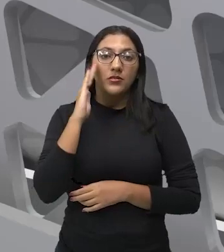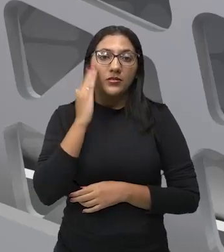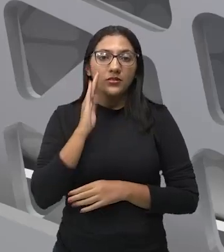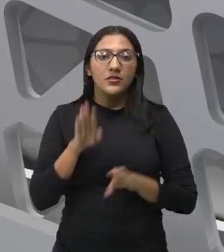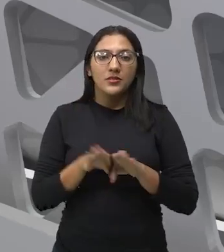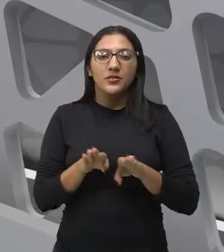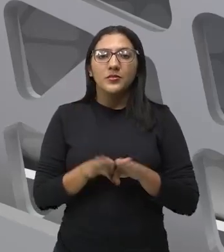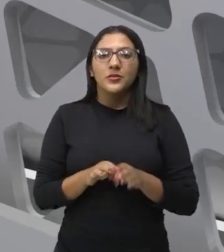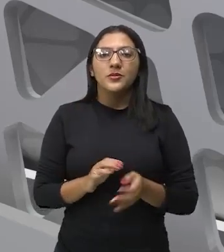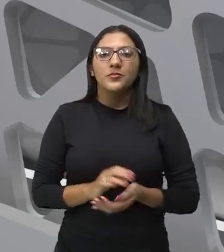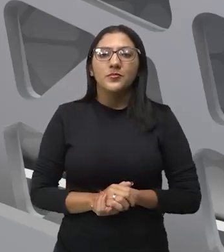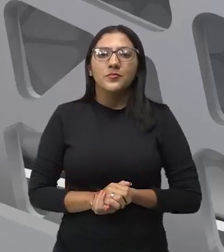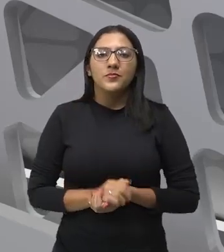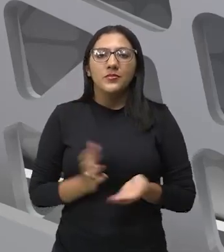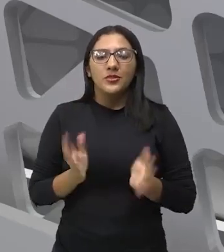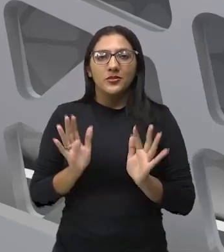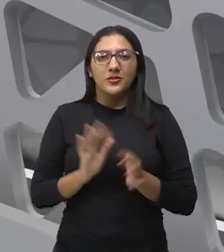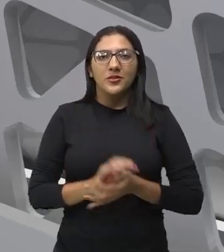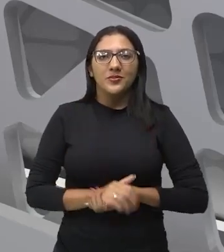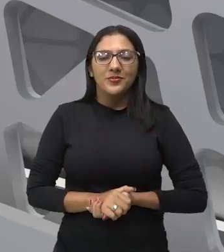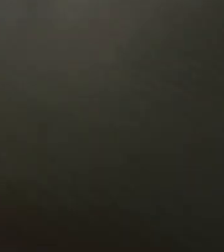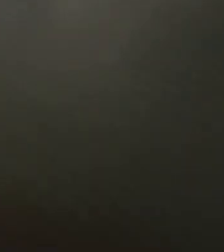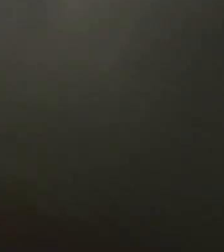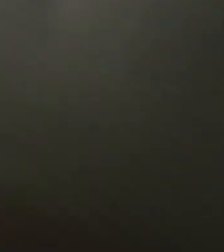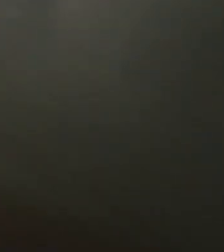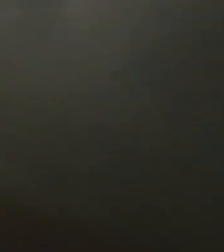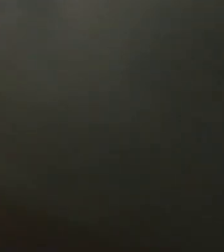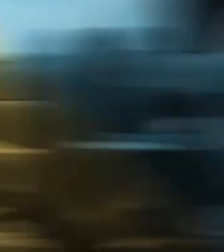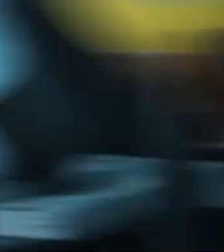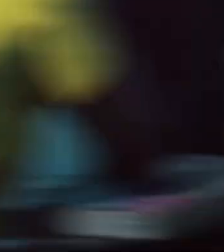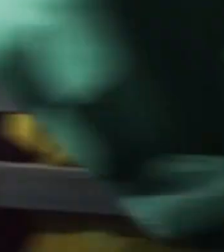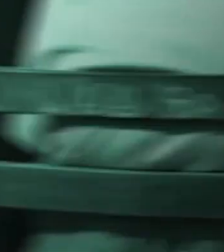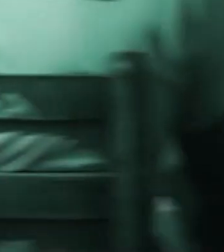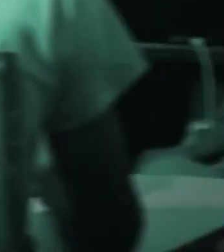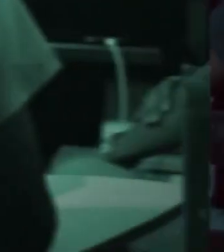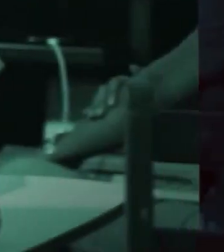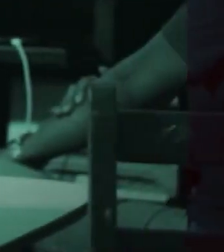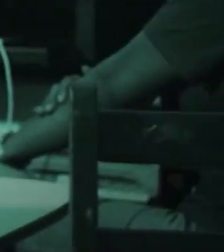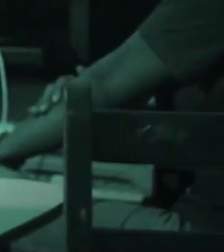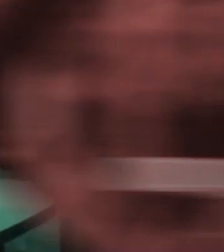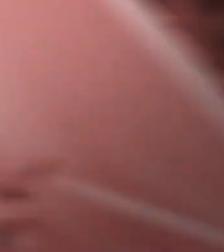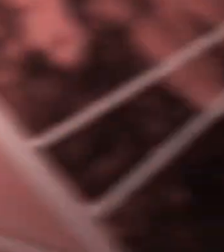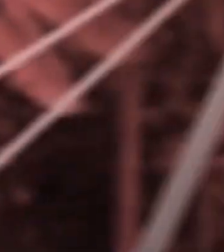beleza? E até mais. Até a nossa próxima aula.